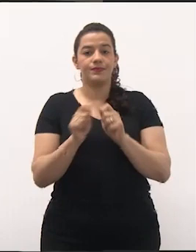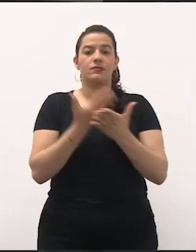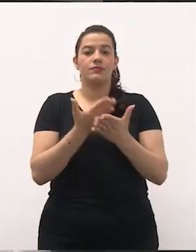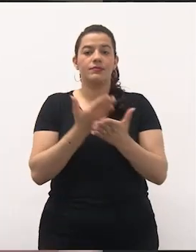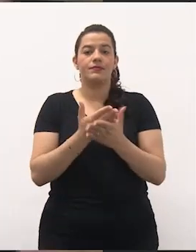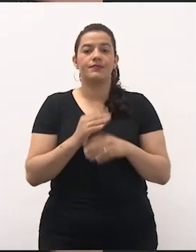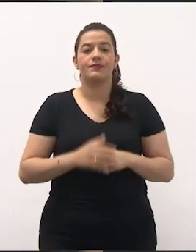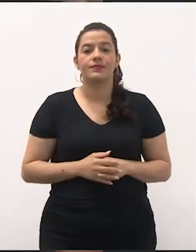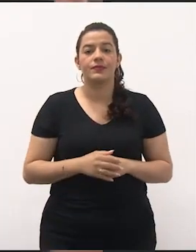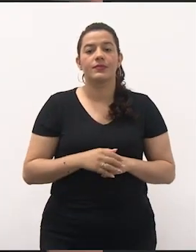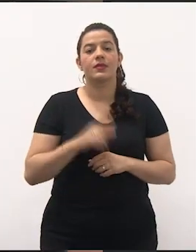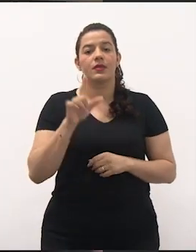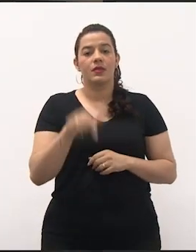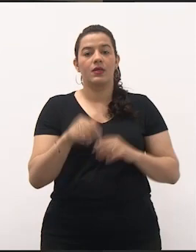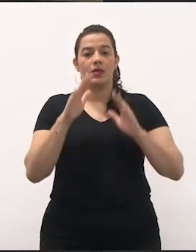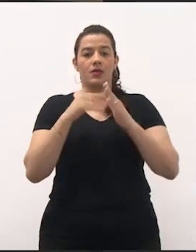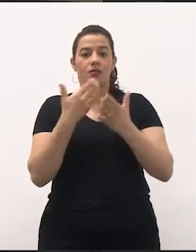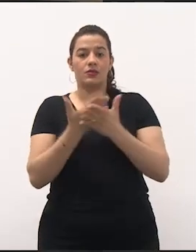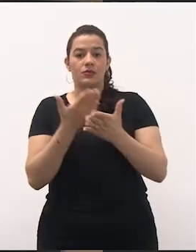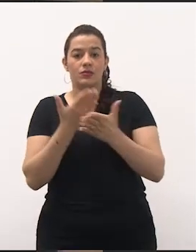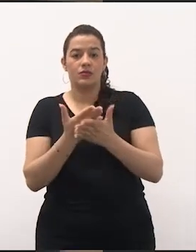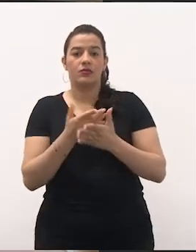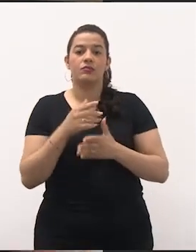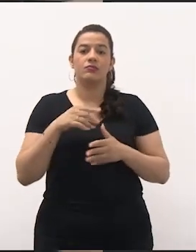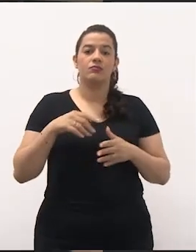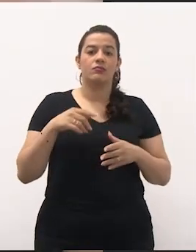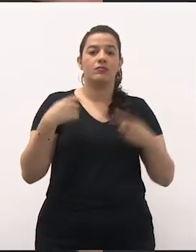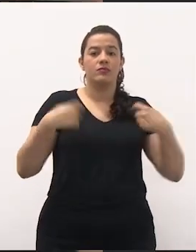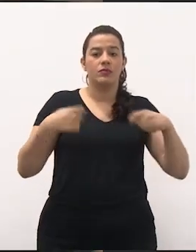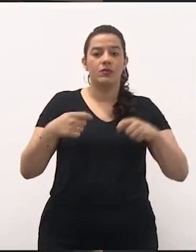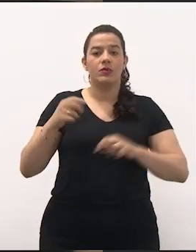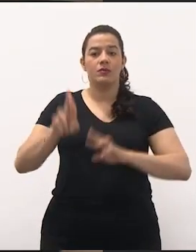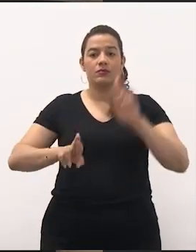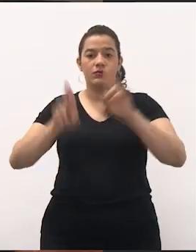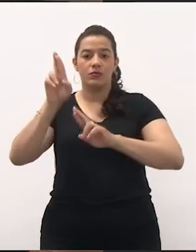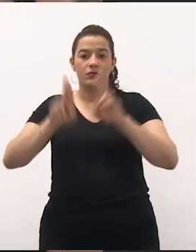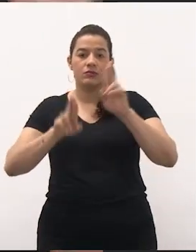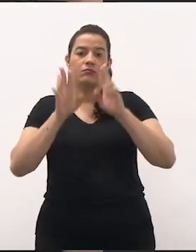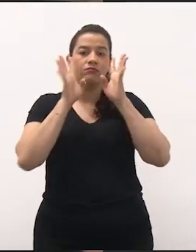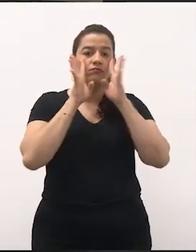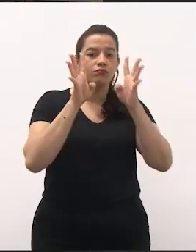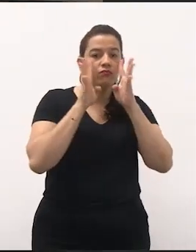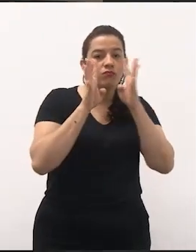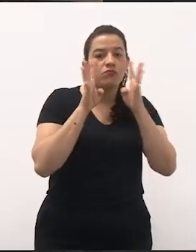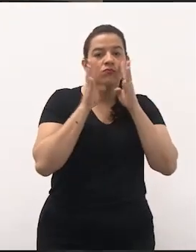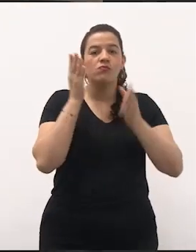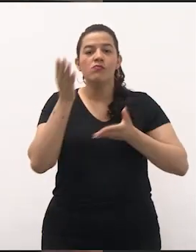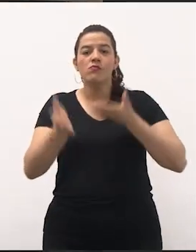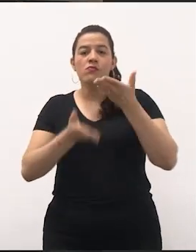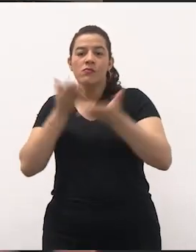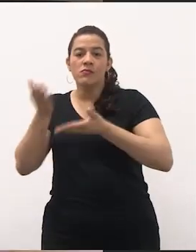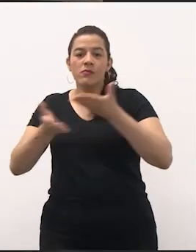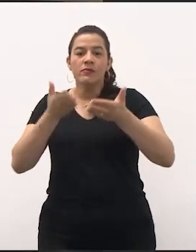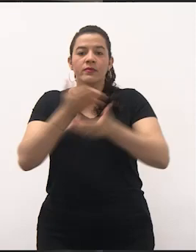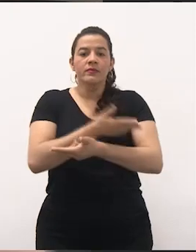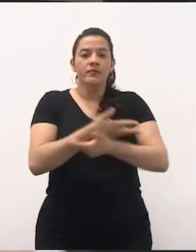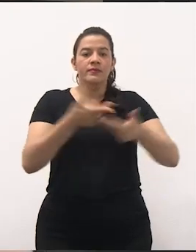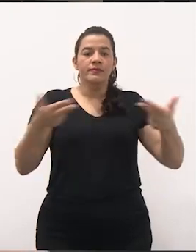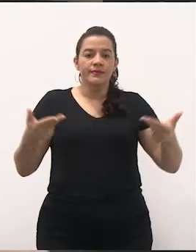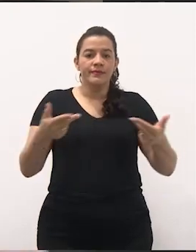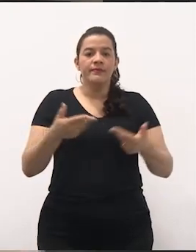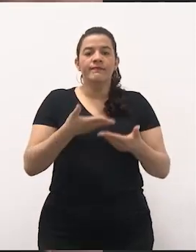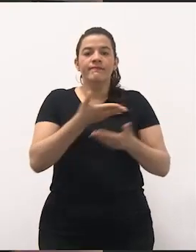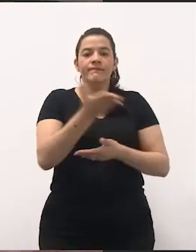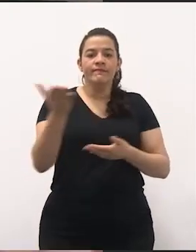a escola está habilitada a fazer encaminhamentos e cuidar dessa outra parte que tem a ver com a rede protetiva. Mas, como